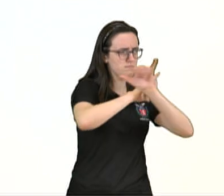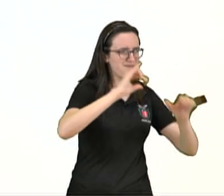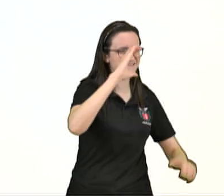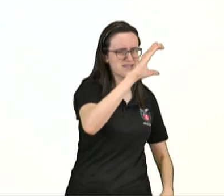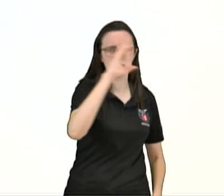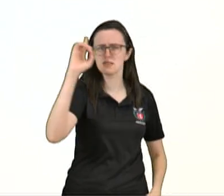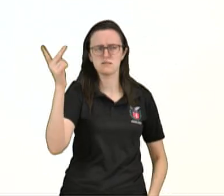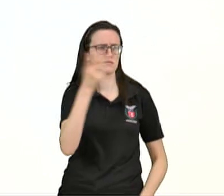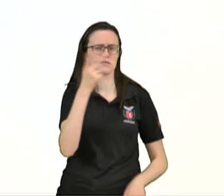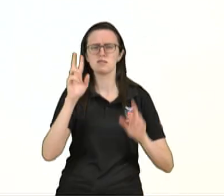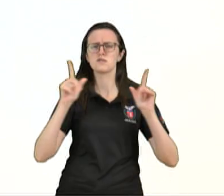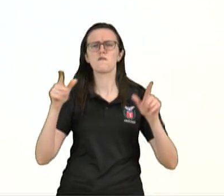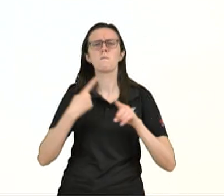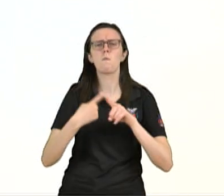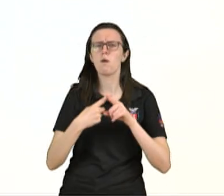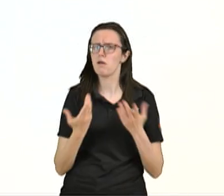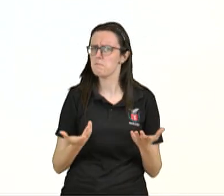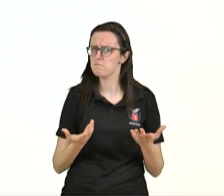são diferentes?